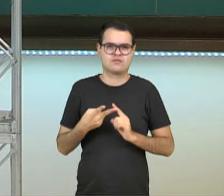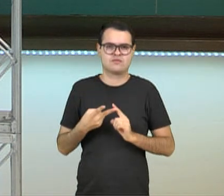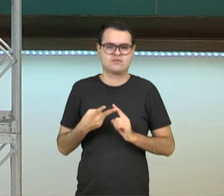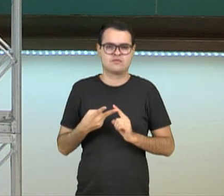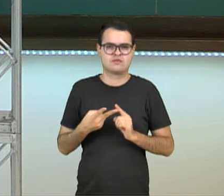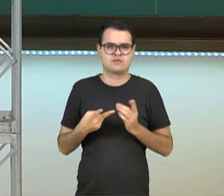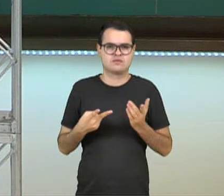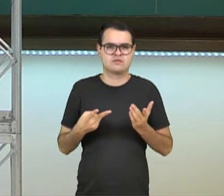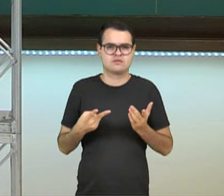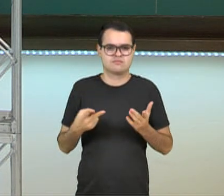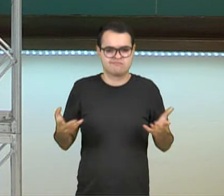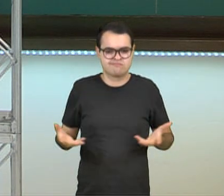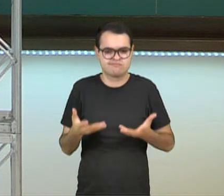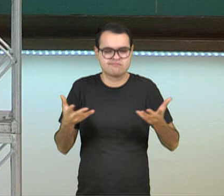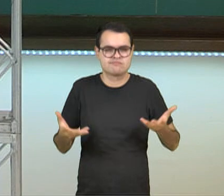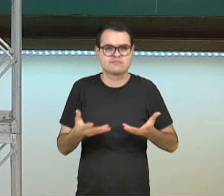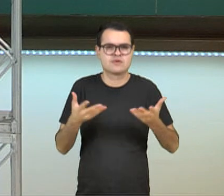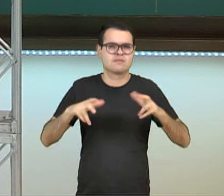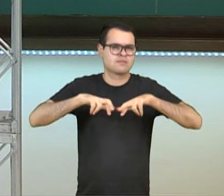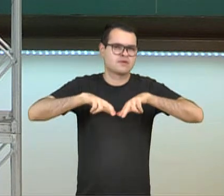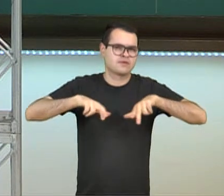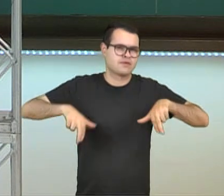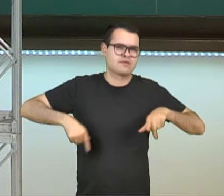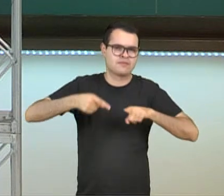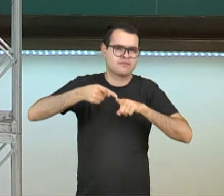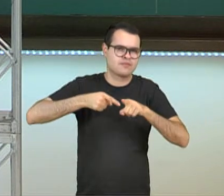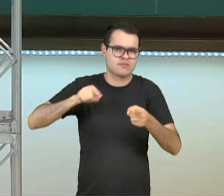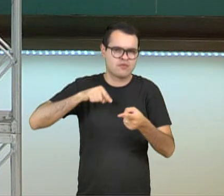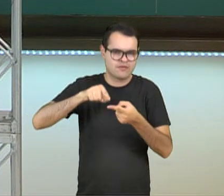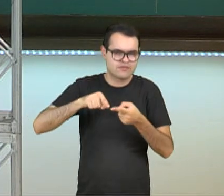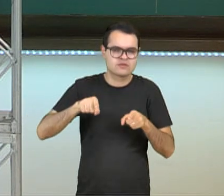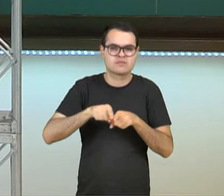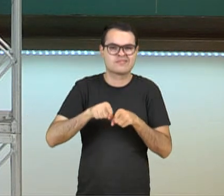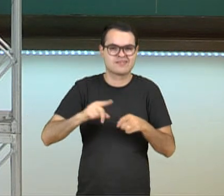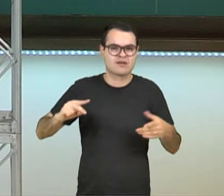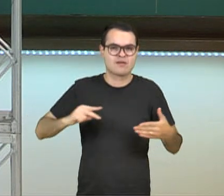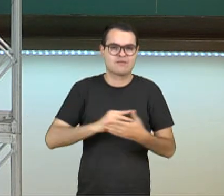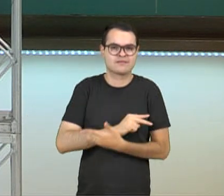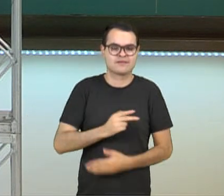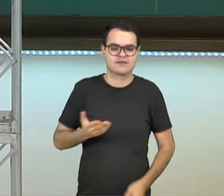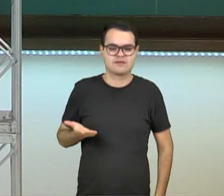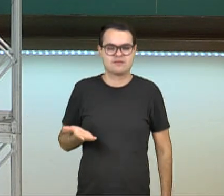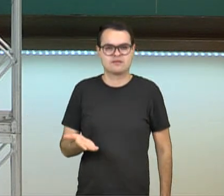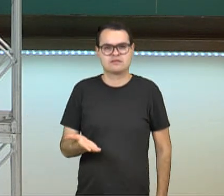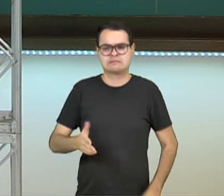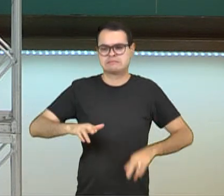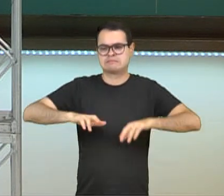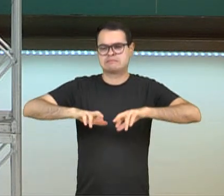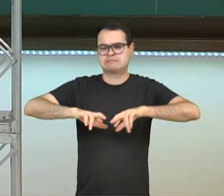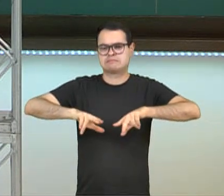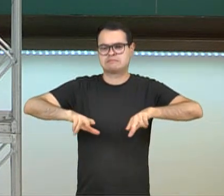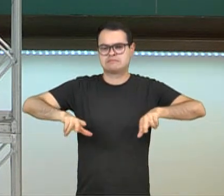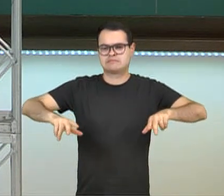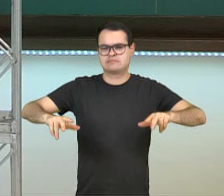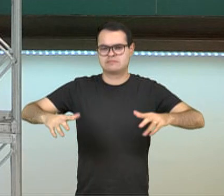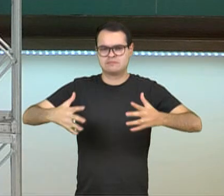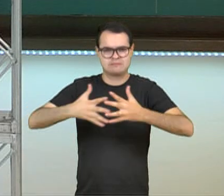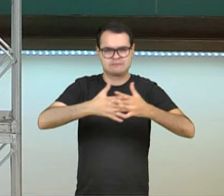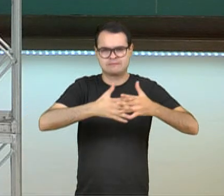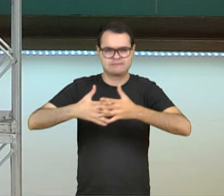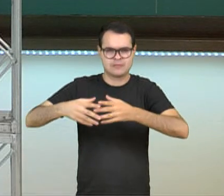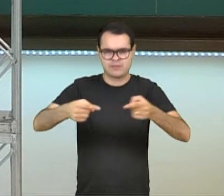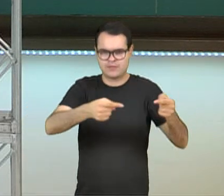de motivados, por vários motivos que ocasionaram aí diversos